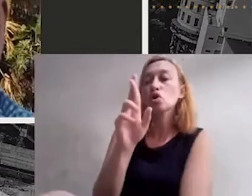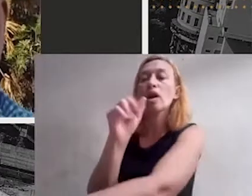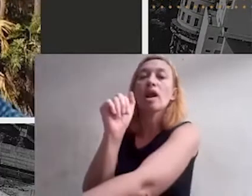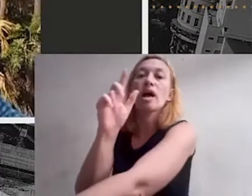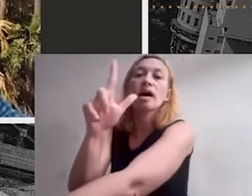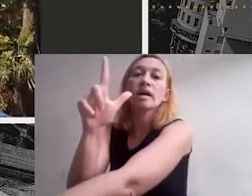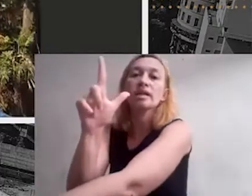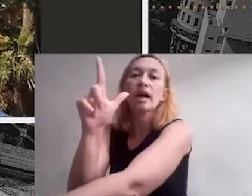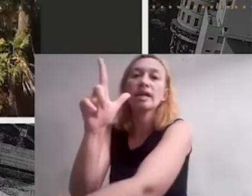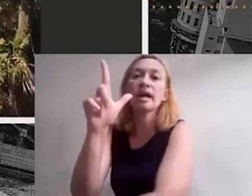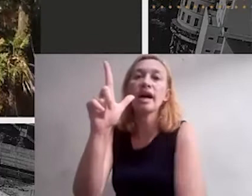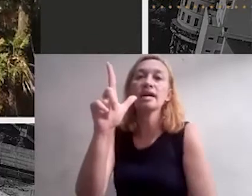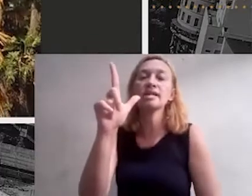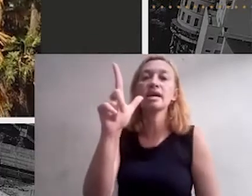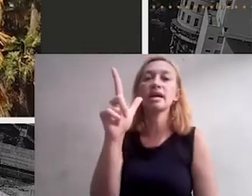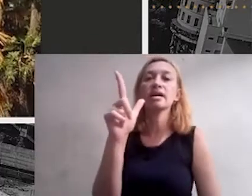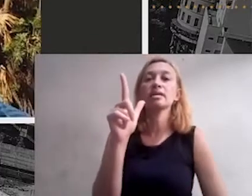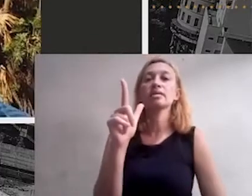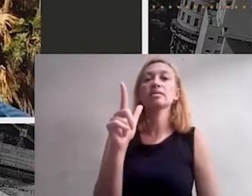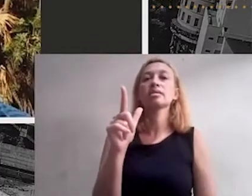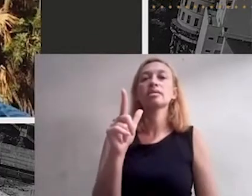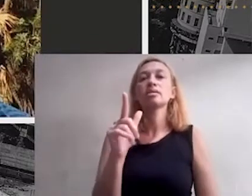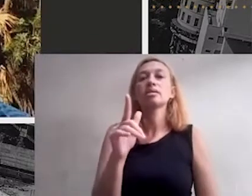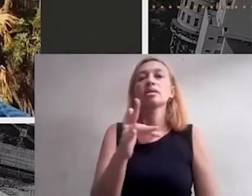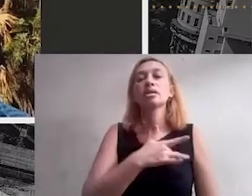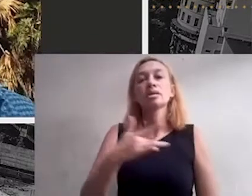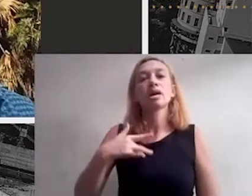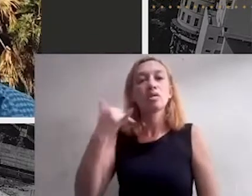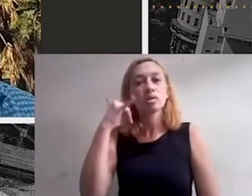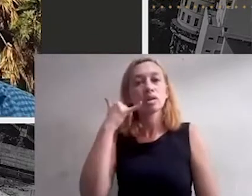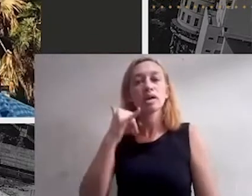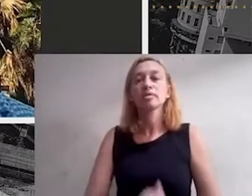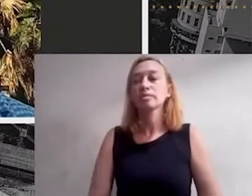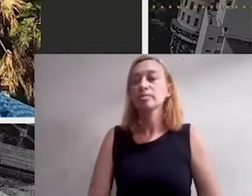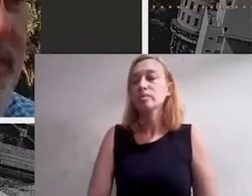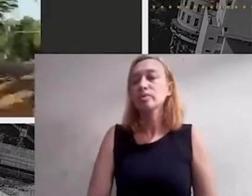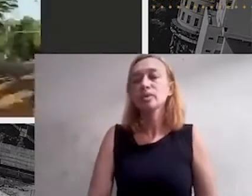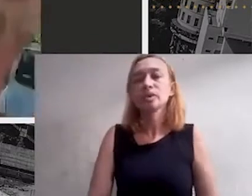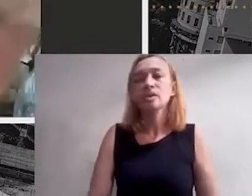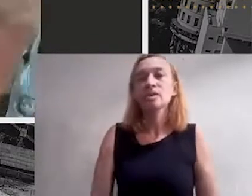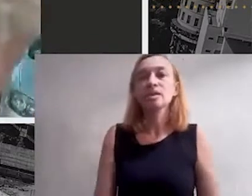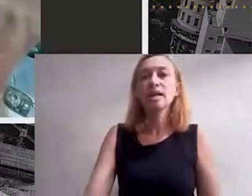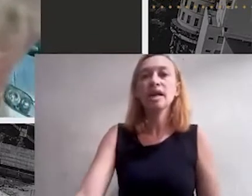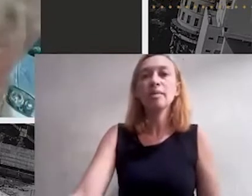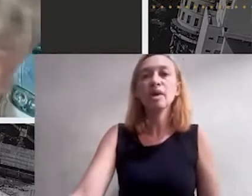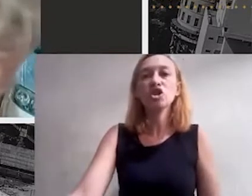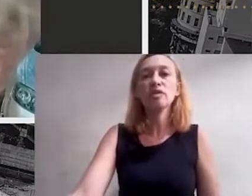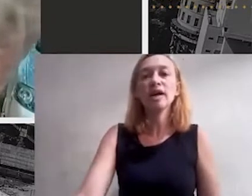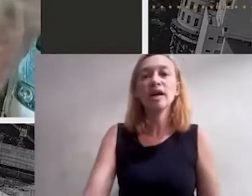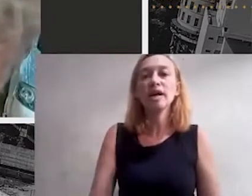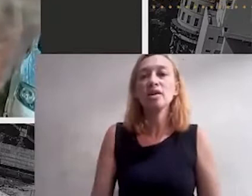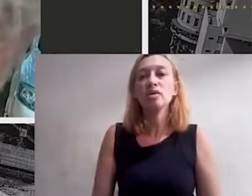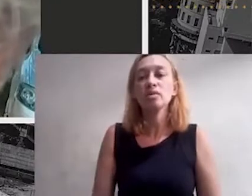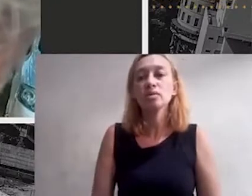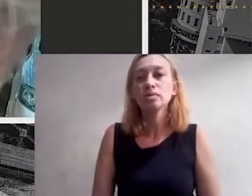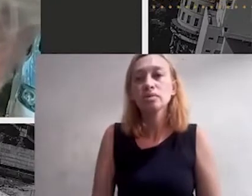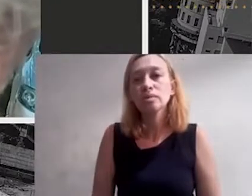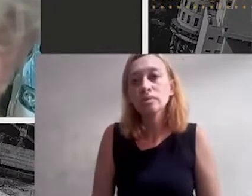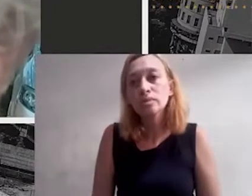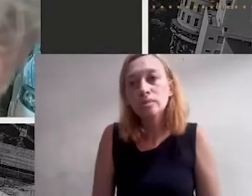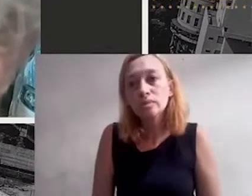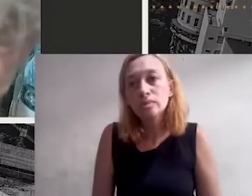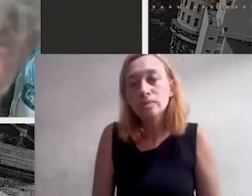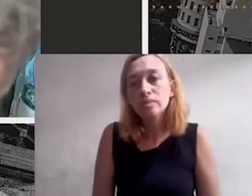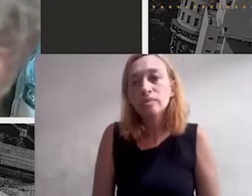telesaúde, etc. Como que é essa conexão, Virgílio? Queria que você falasse um pouco mais dessa conexão, essa conexão